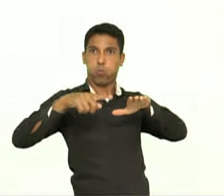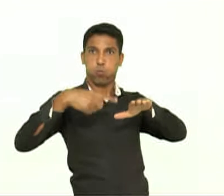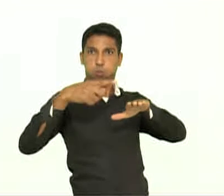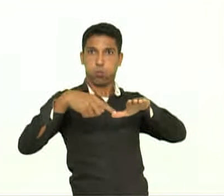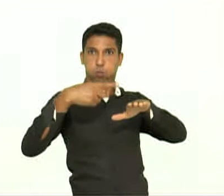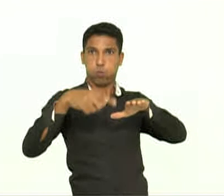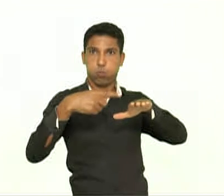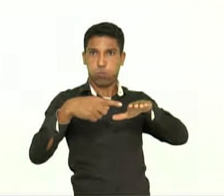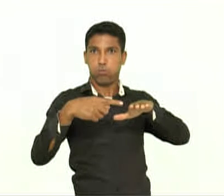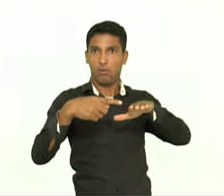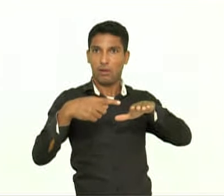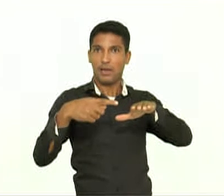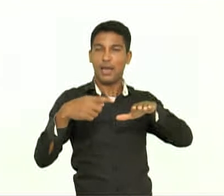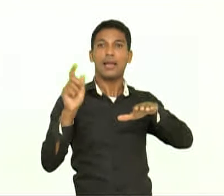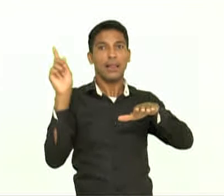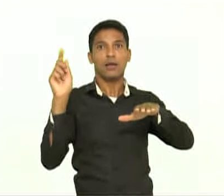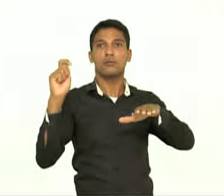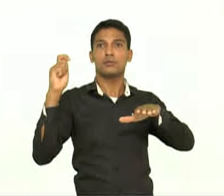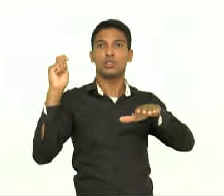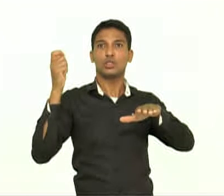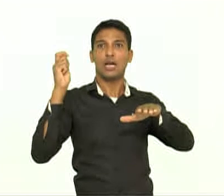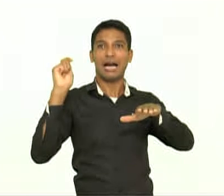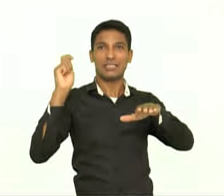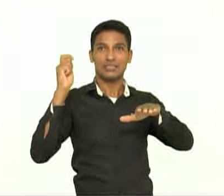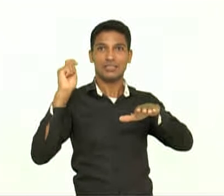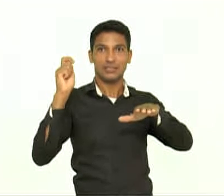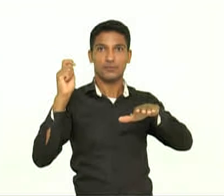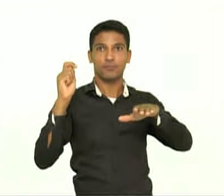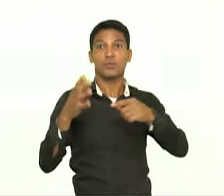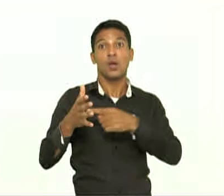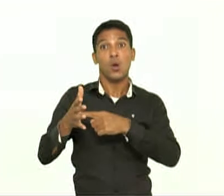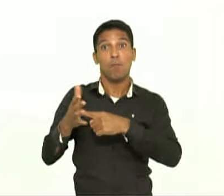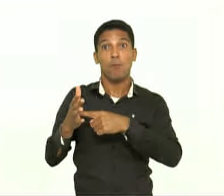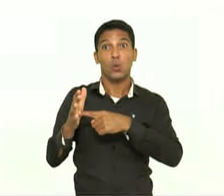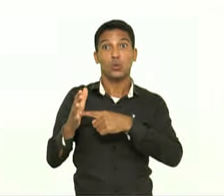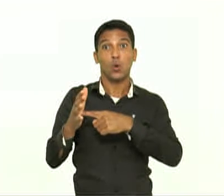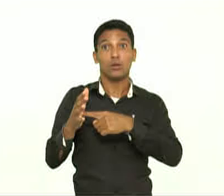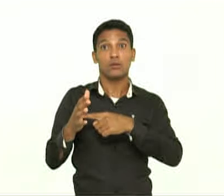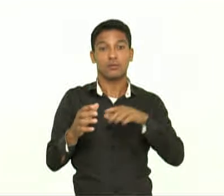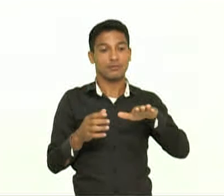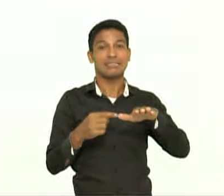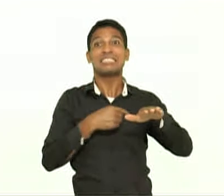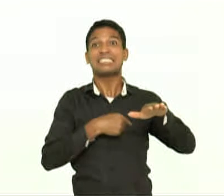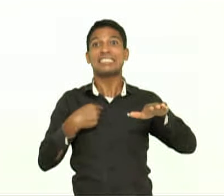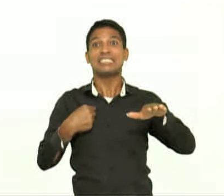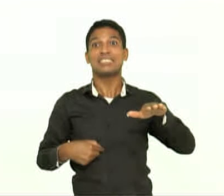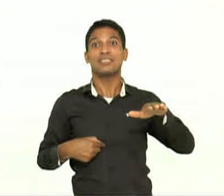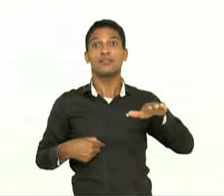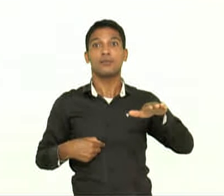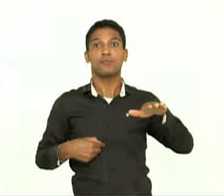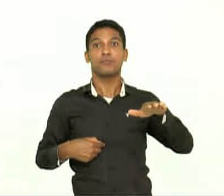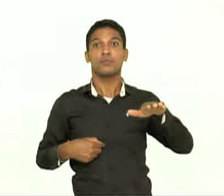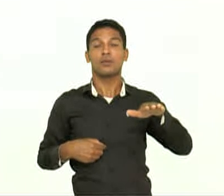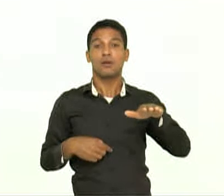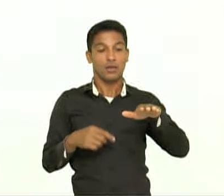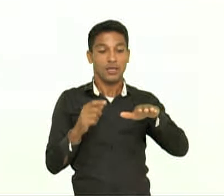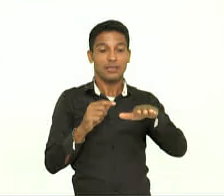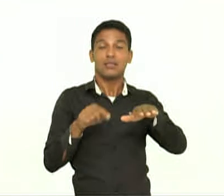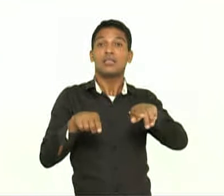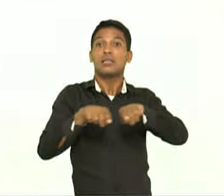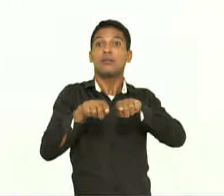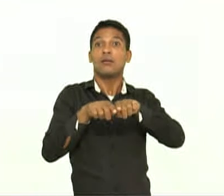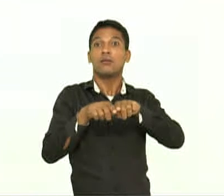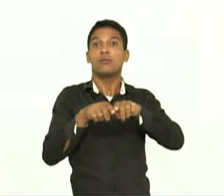Argentina, os motores são feitos na China ou em outros lugares e assim por diante. Você tem válvulas de outros lugares, mangueiras.